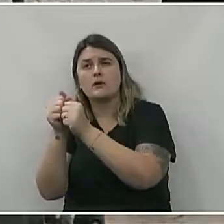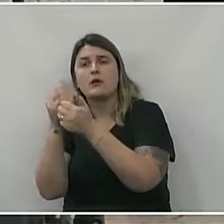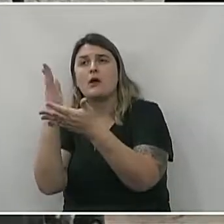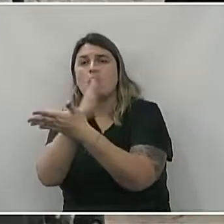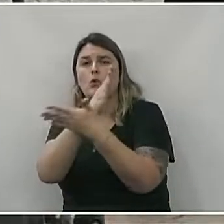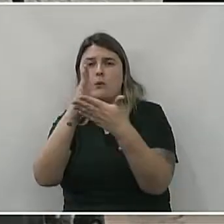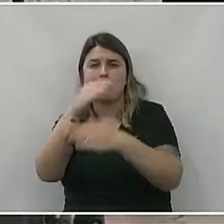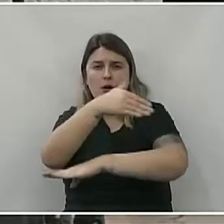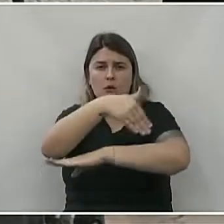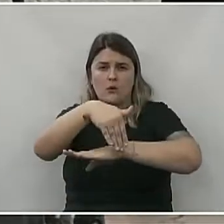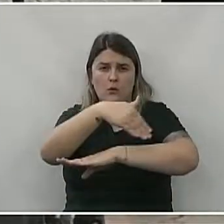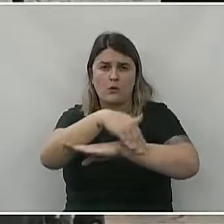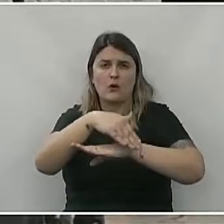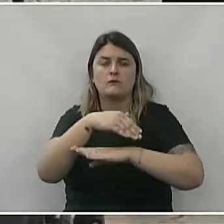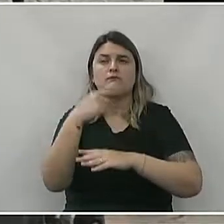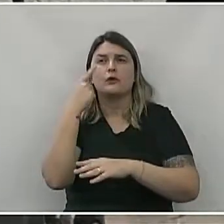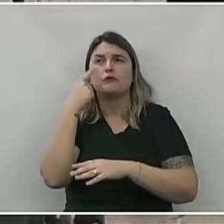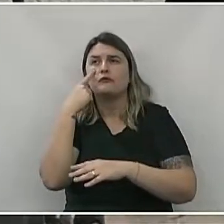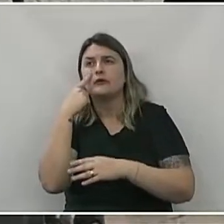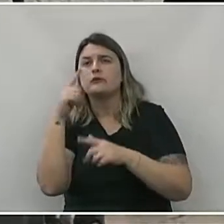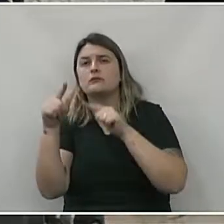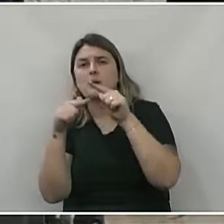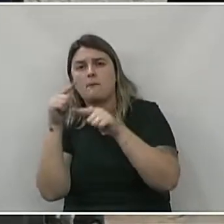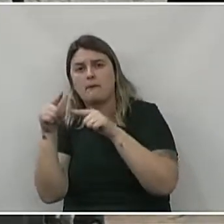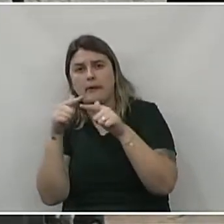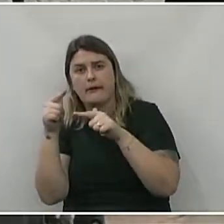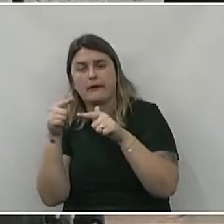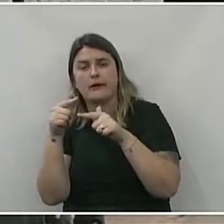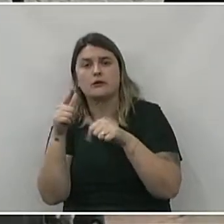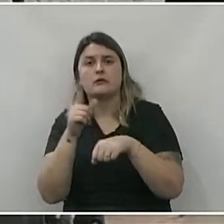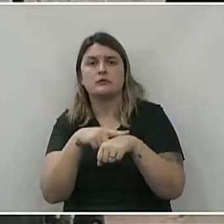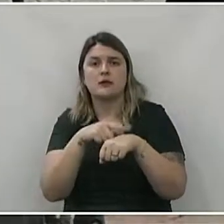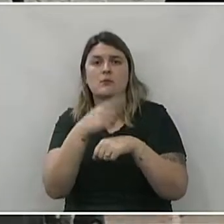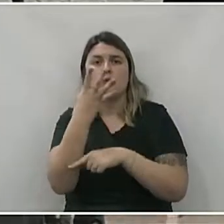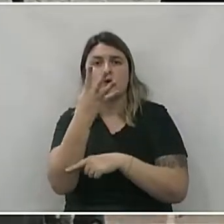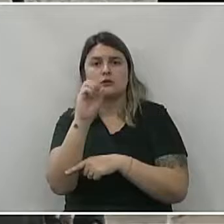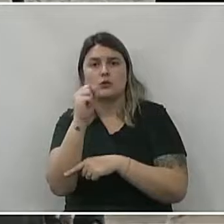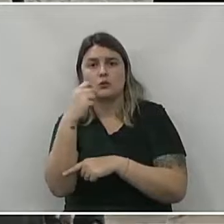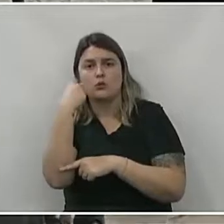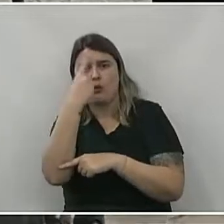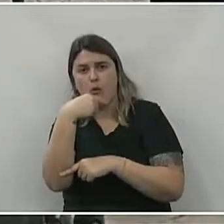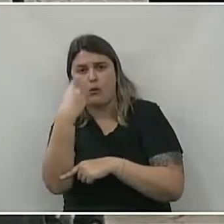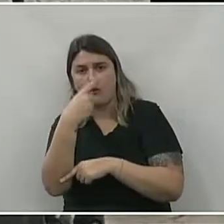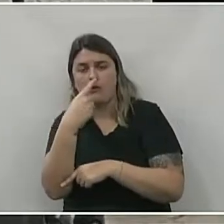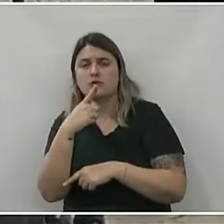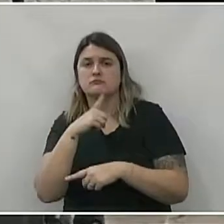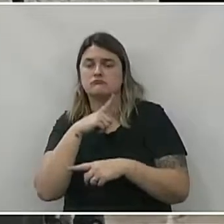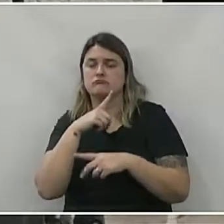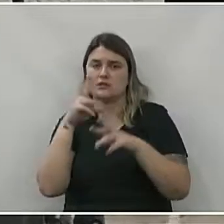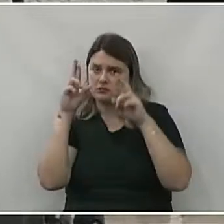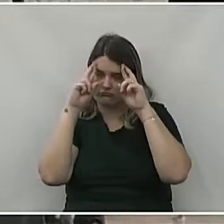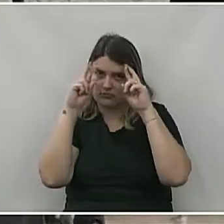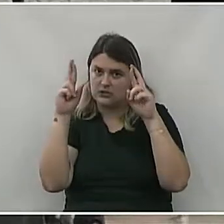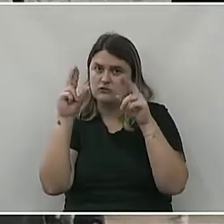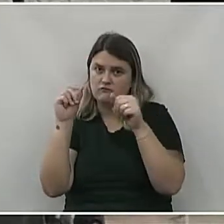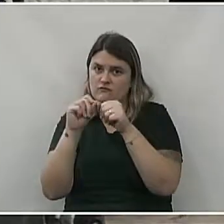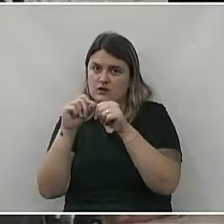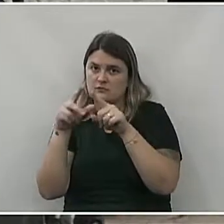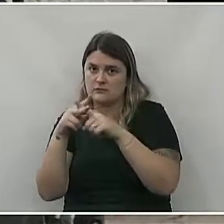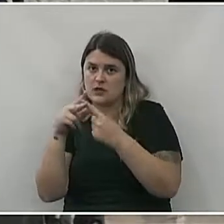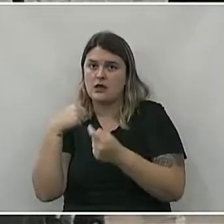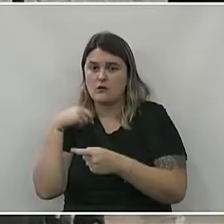ruas dos bairros da cidade. O trabalho que eles dão, o prazo de 48 horas, eles estão cumprindo, né? E nosso trabalho é